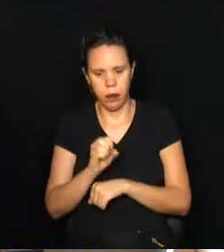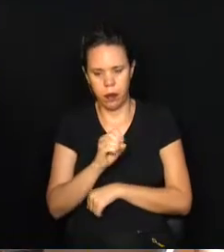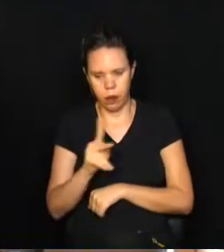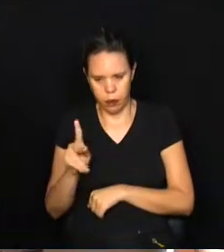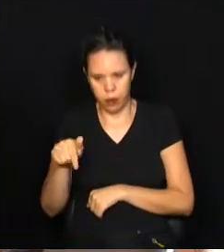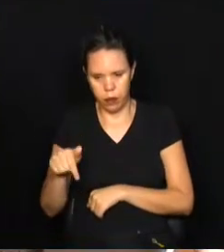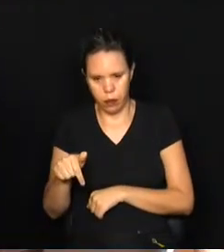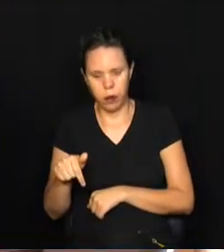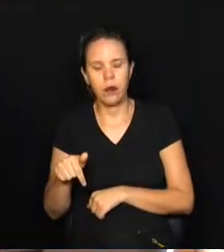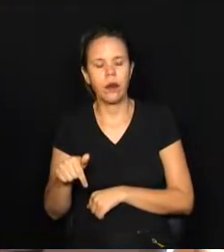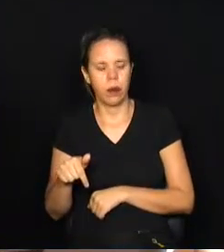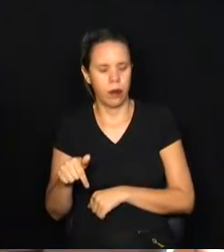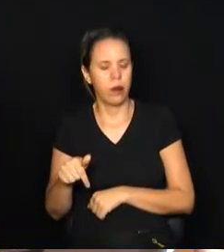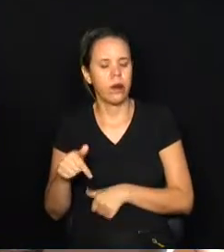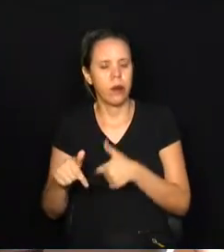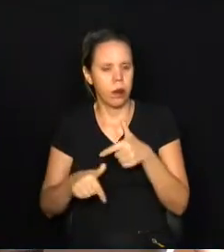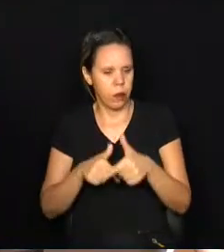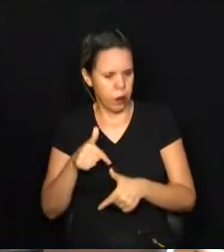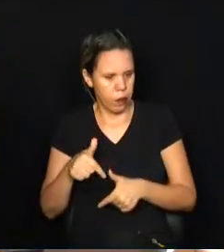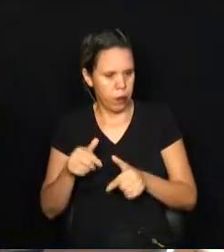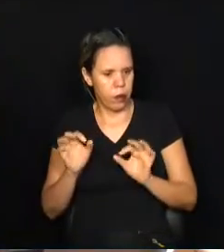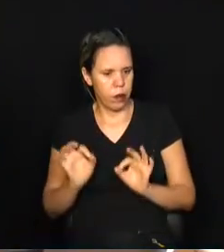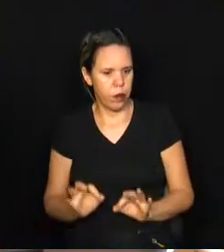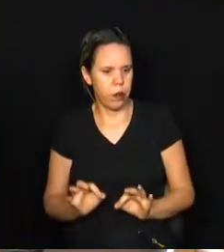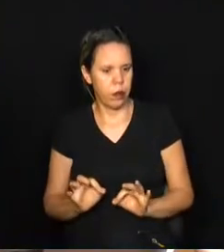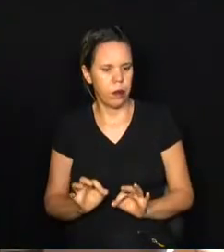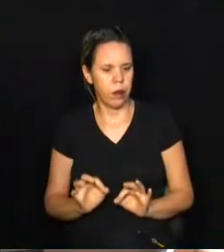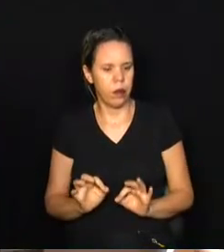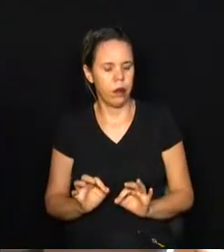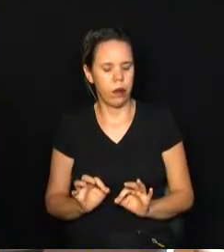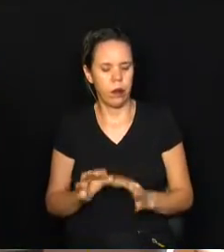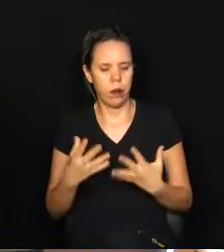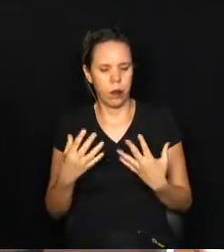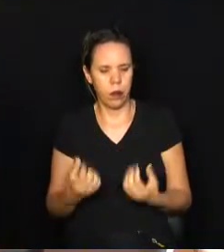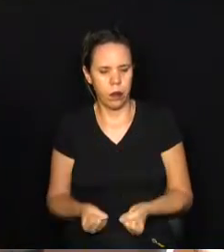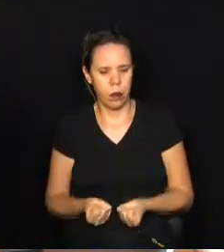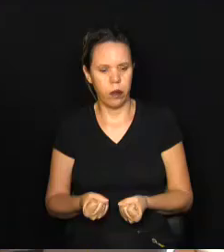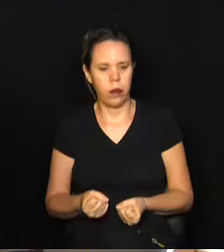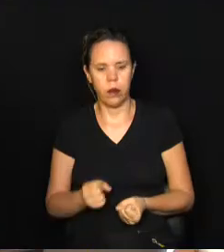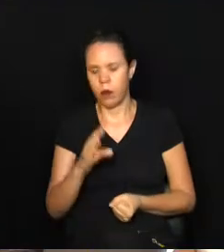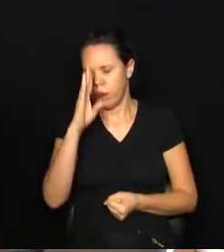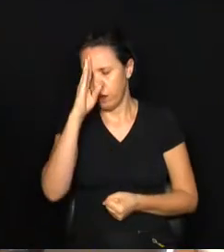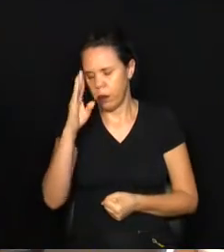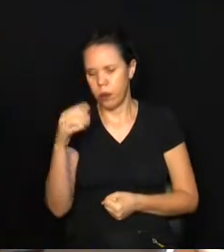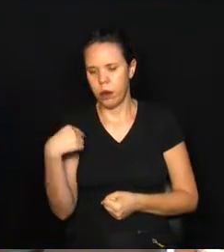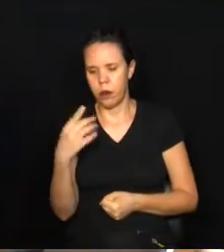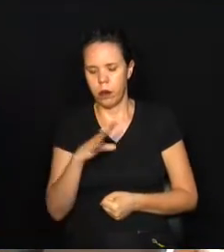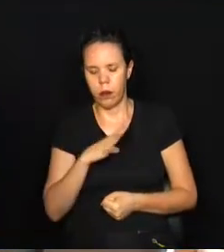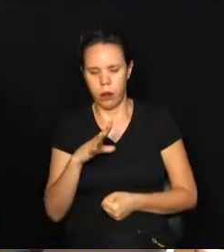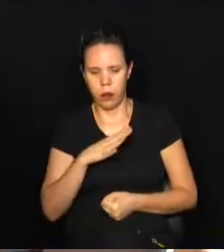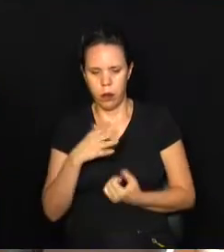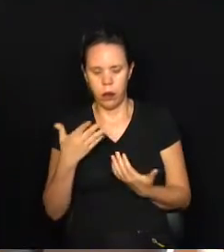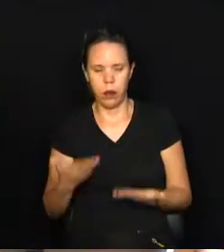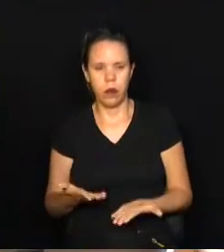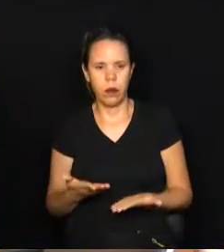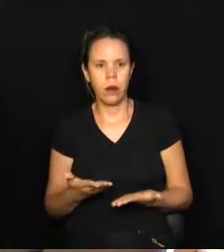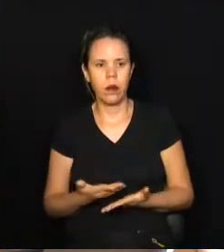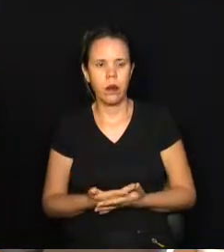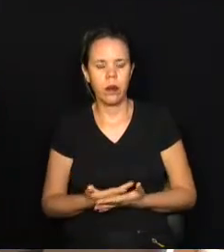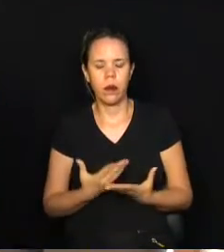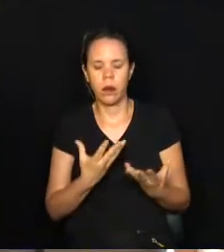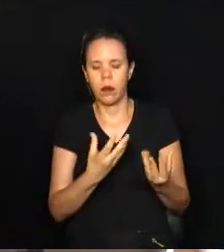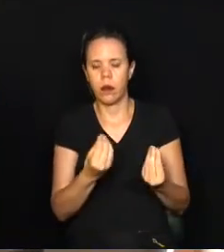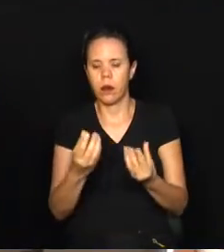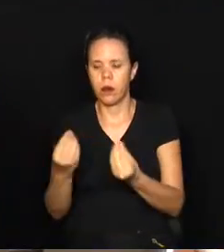é um trabalho, inclusive reconhecido como essencial na nossa cidade, essencial em